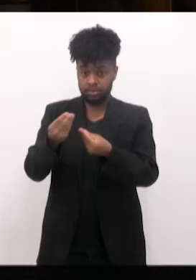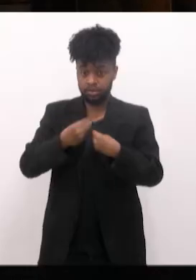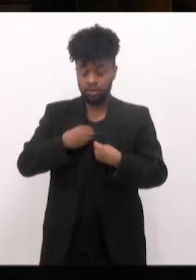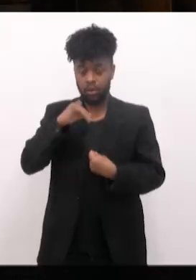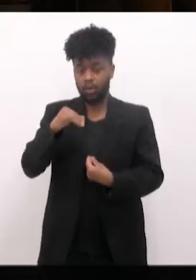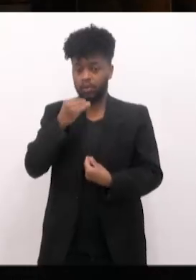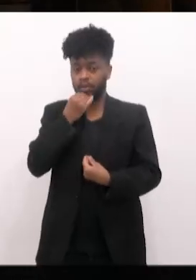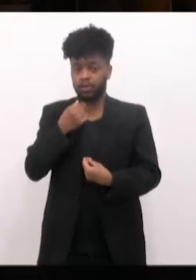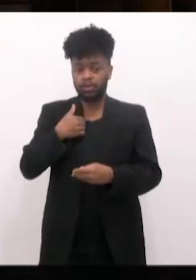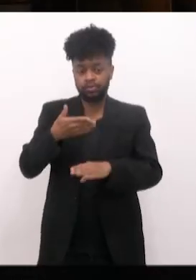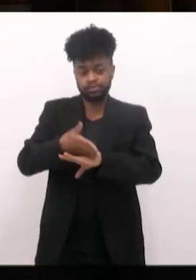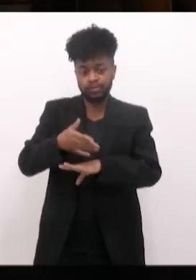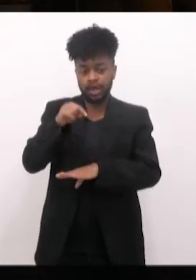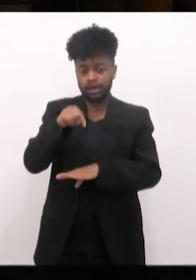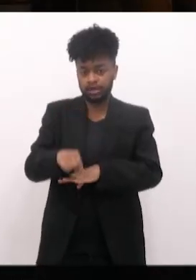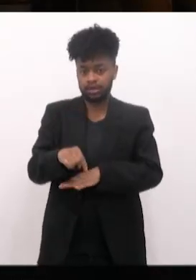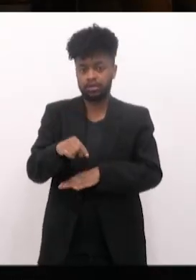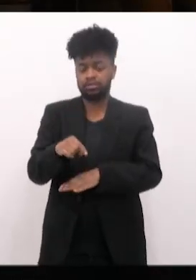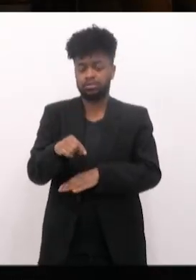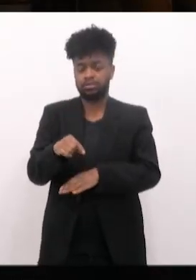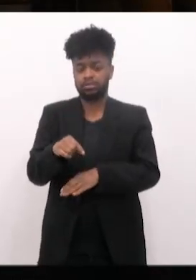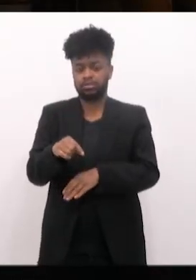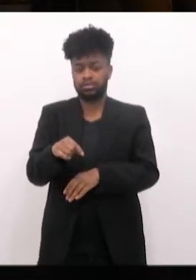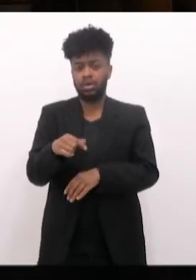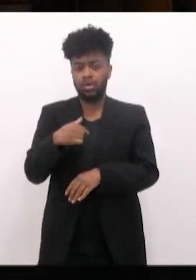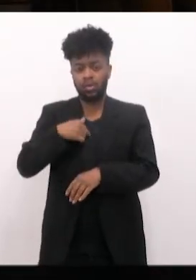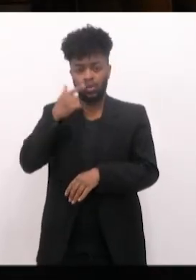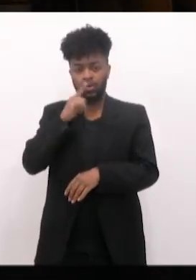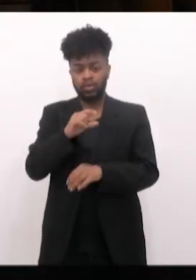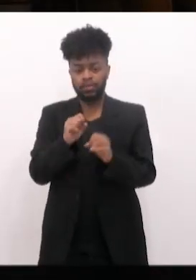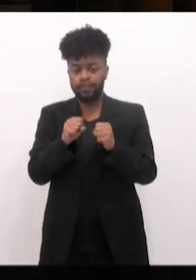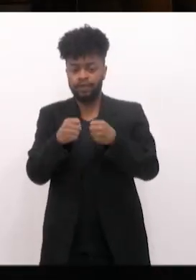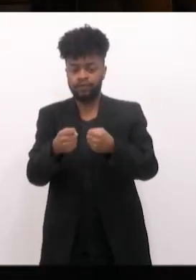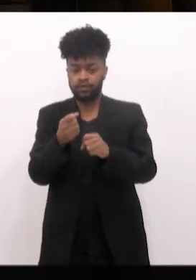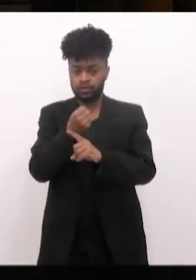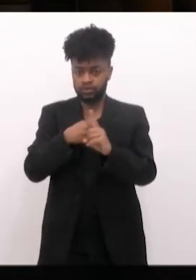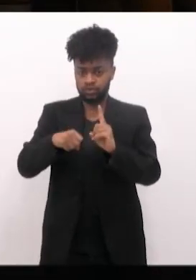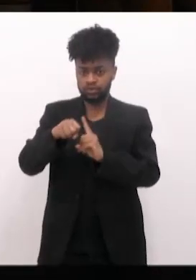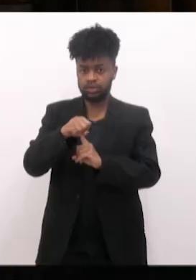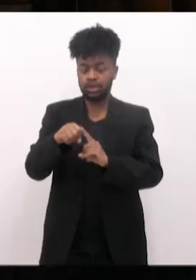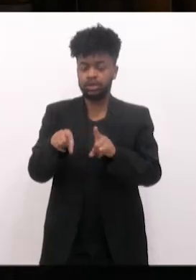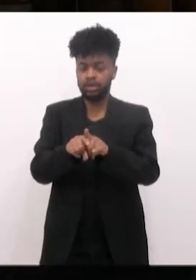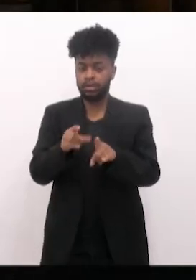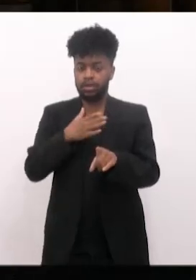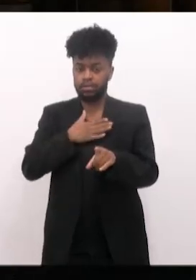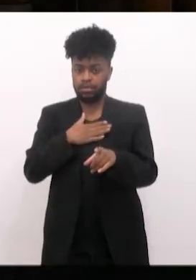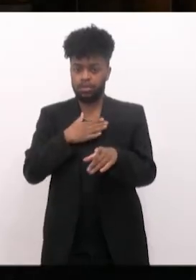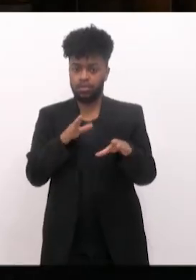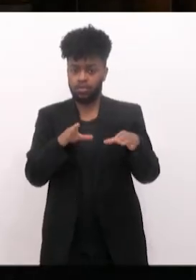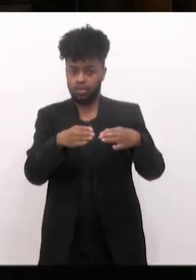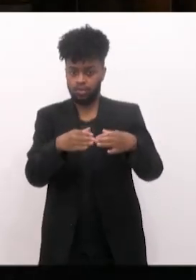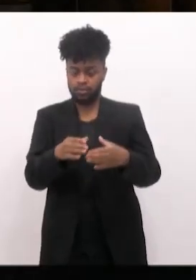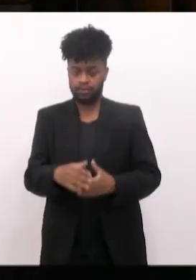estar aqui para poder defender a sociedade e a minha corporação.